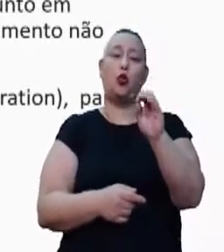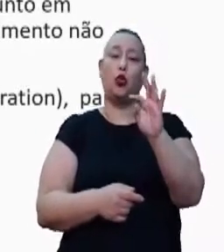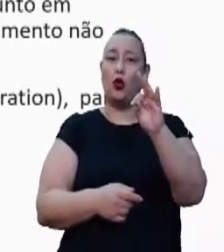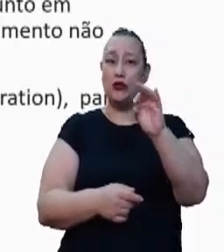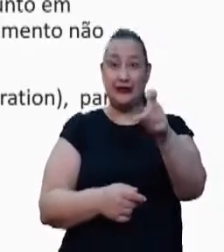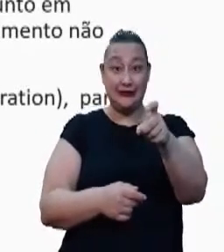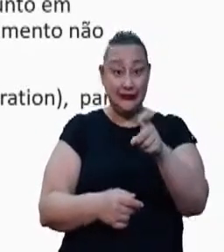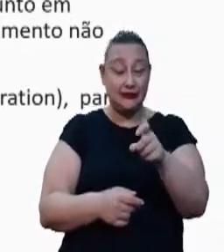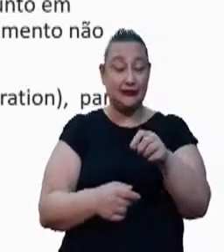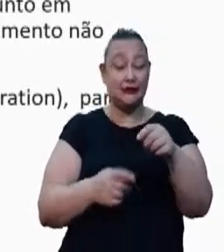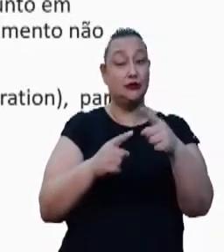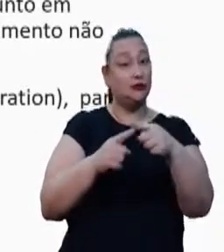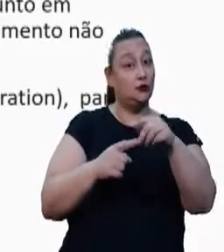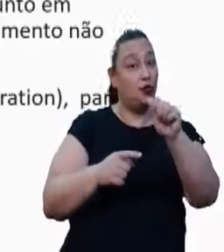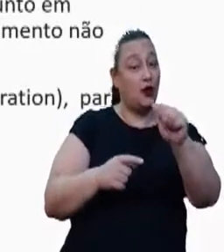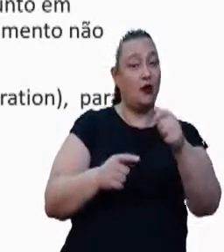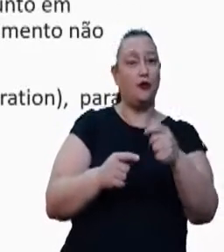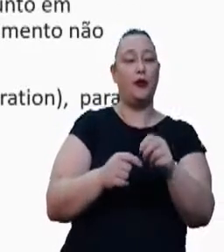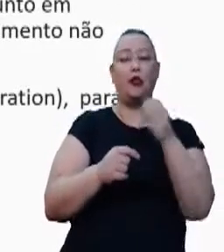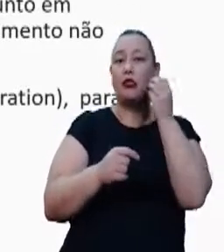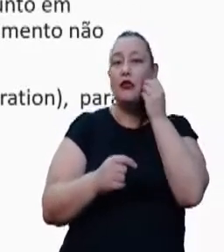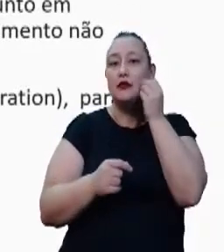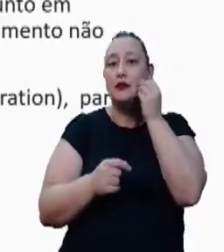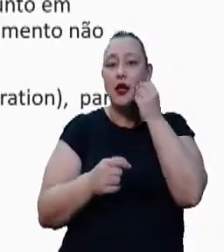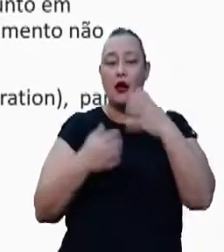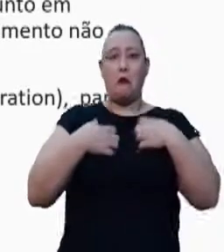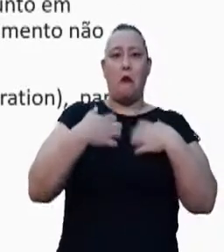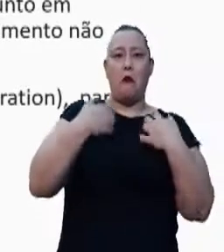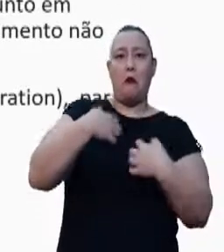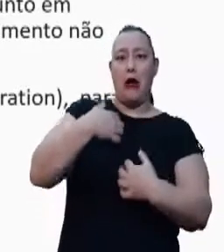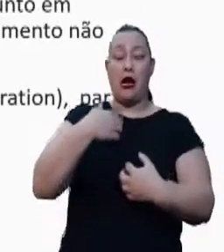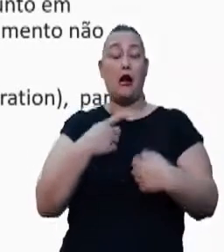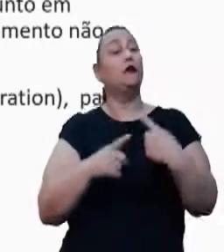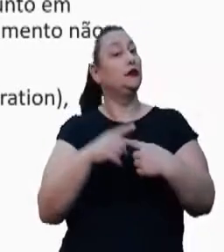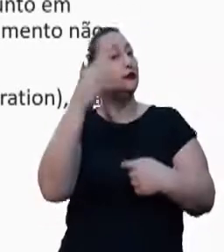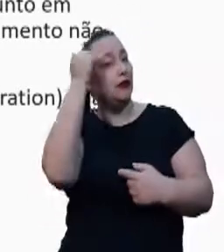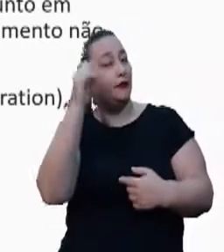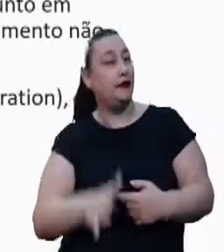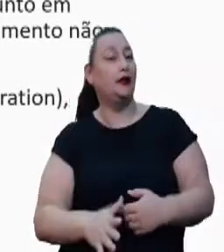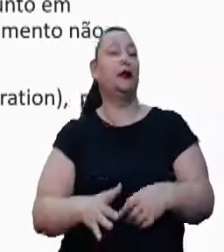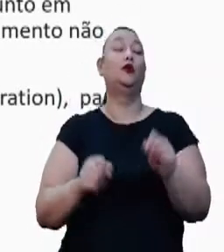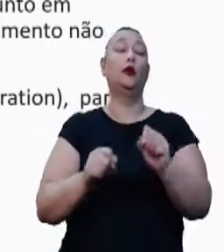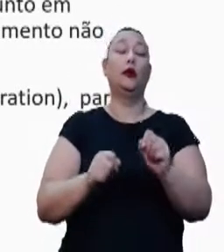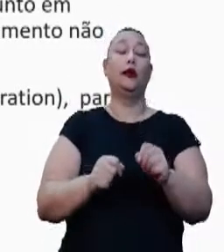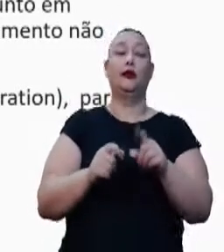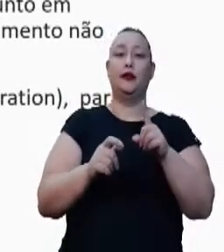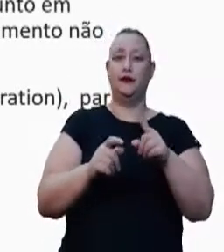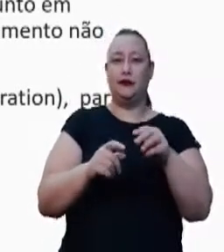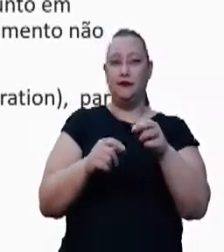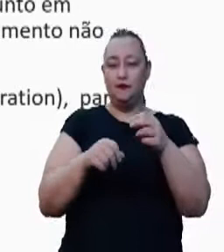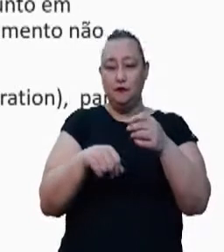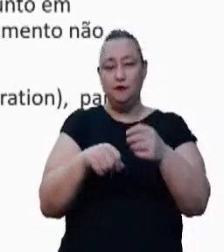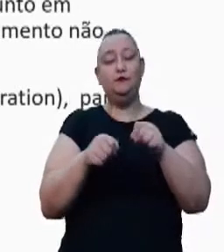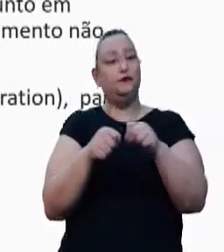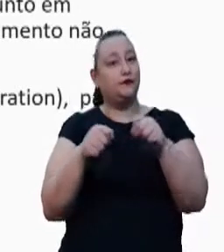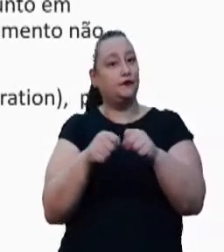testar em músculos dos macacos. Por quê? Nessa época já se sabia, então, que a toxina fazia